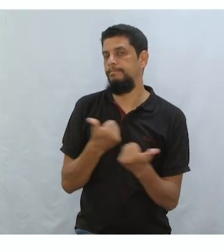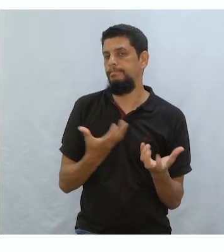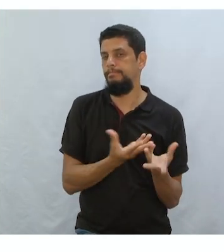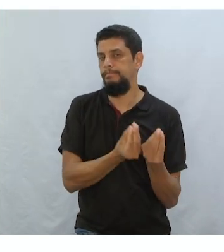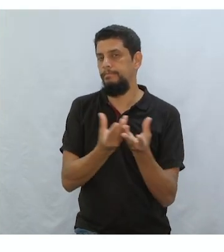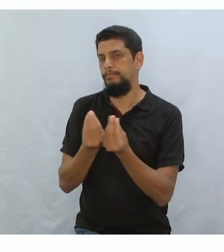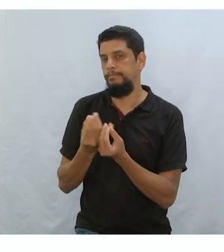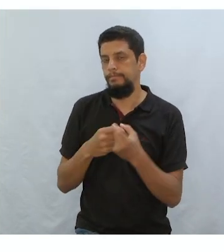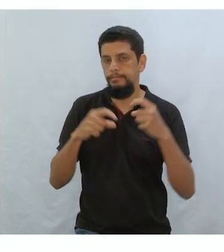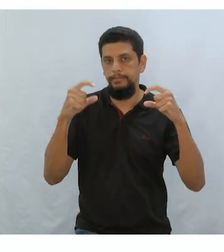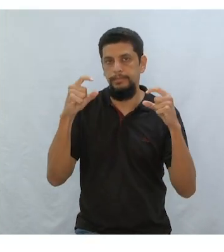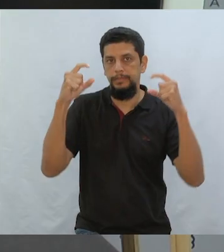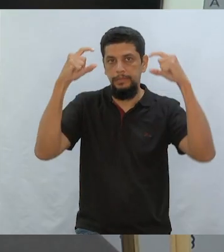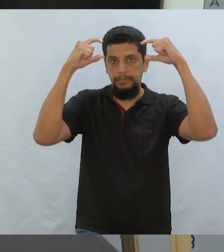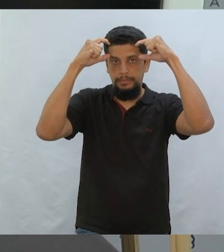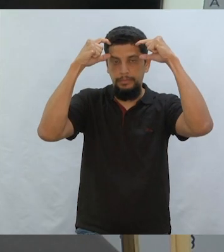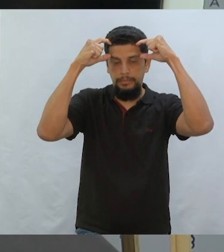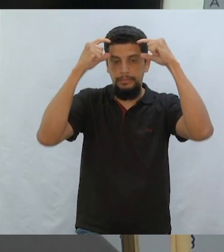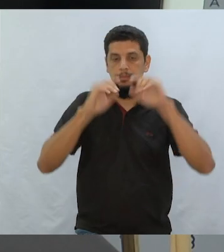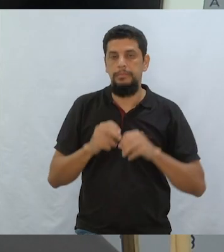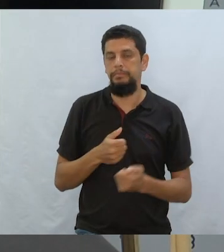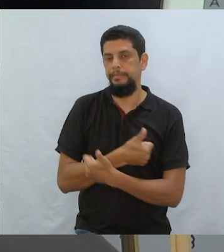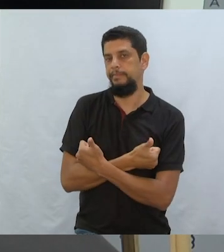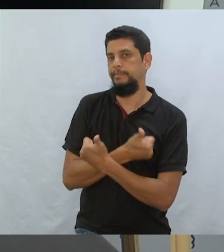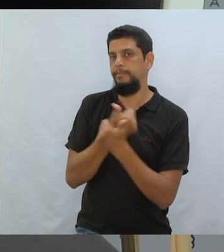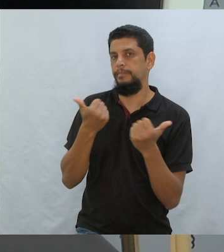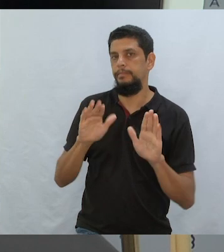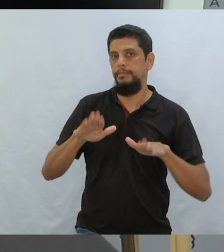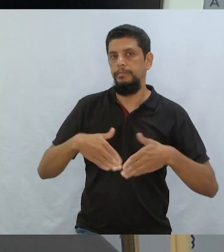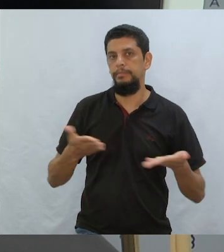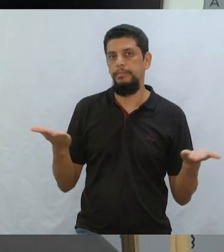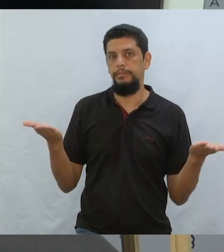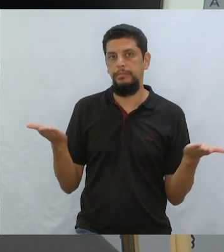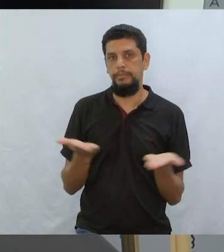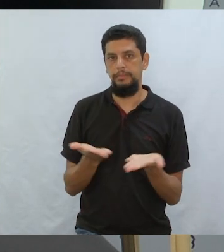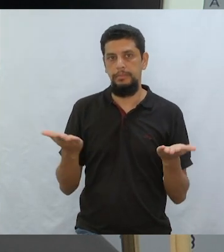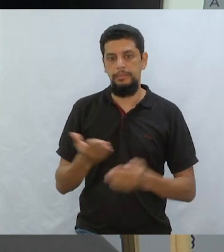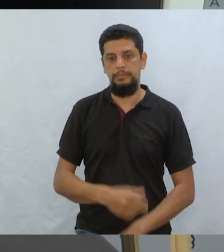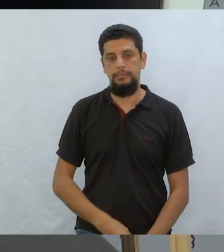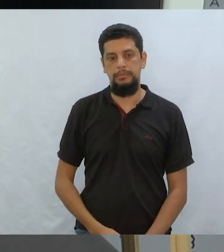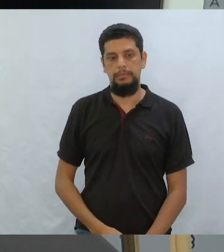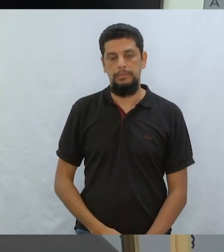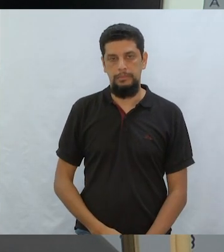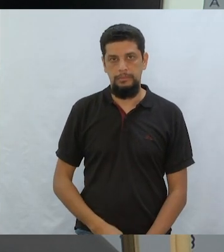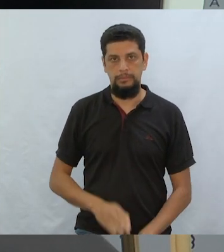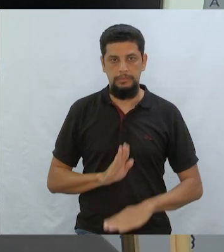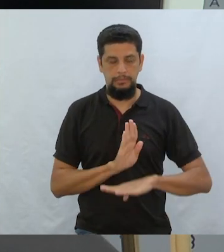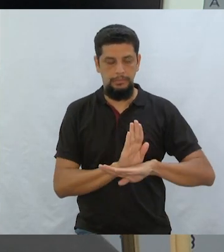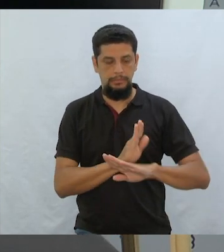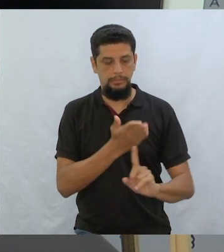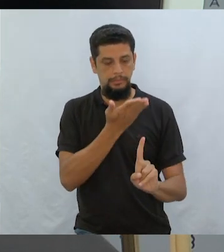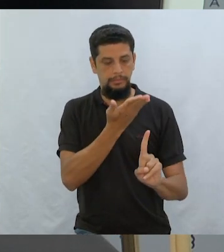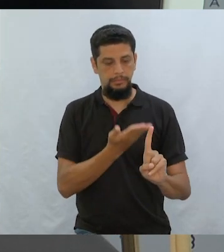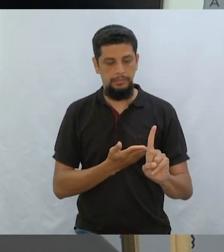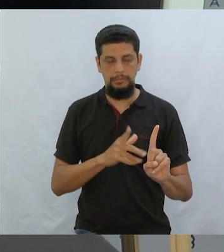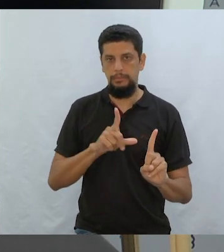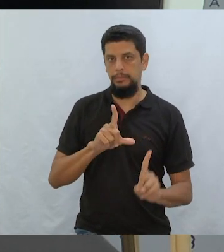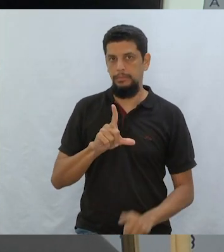bem, são bastante, né? Eu acho bastante ursos. Muito bem. Agora nós vamos ajudar a